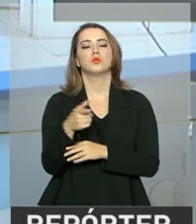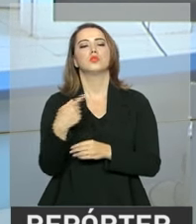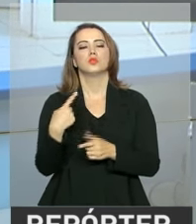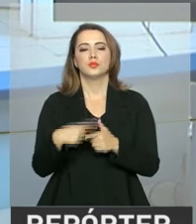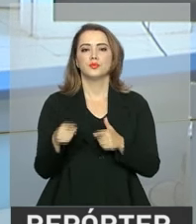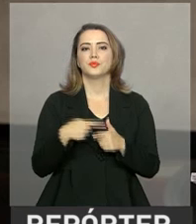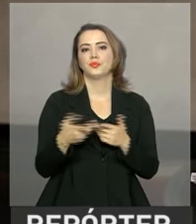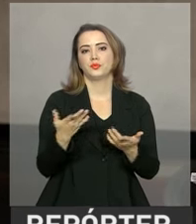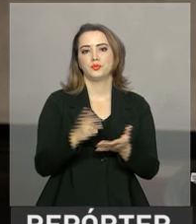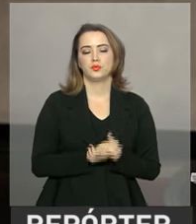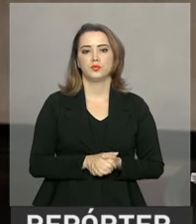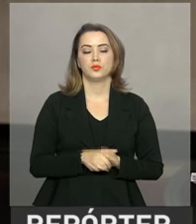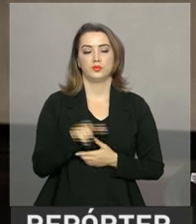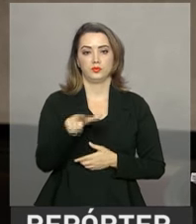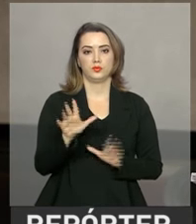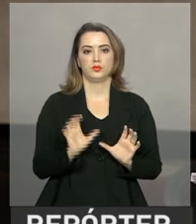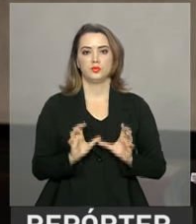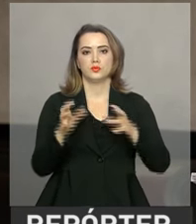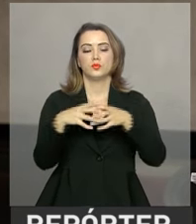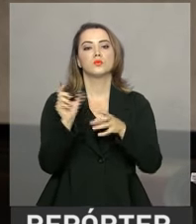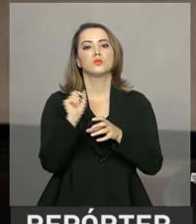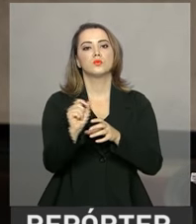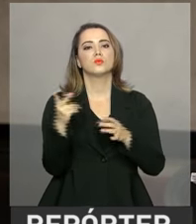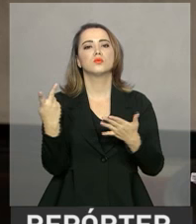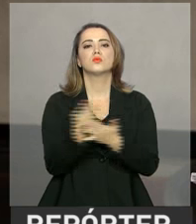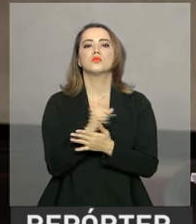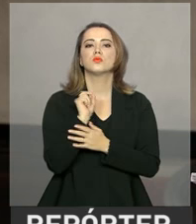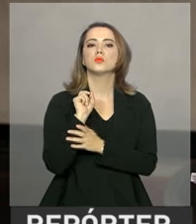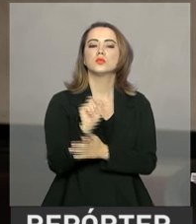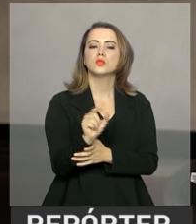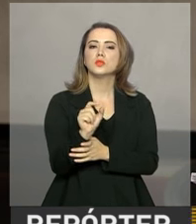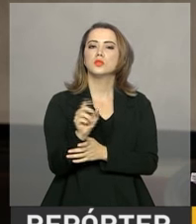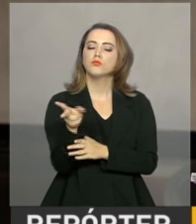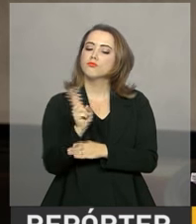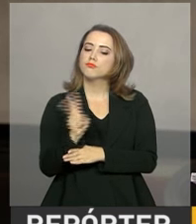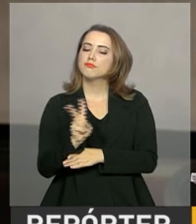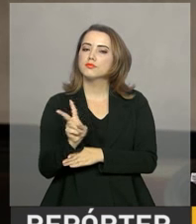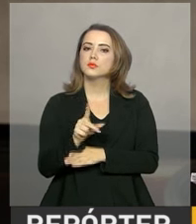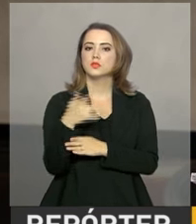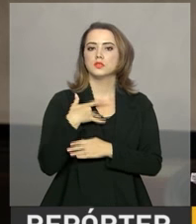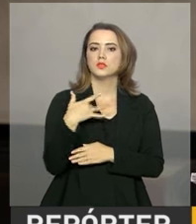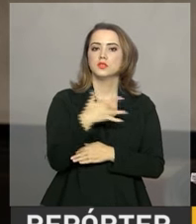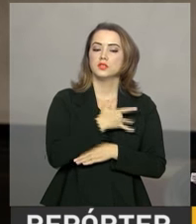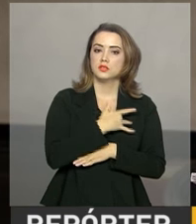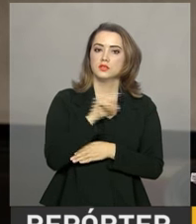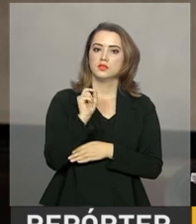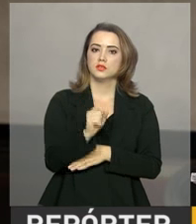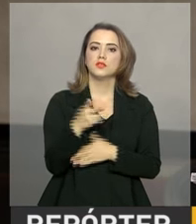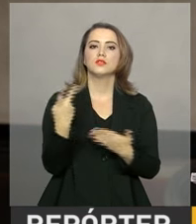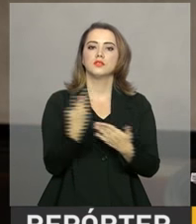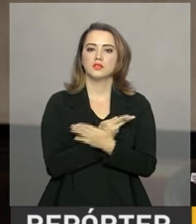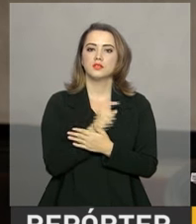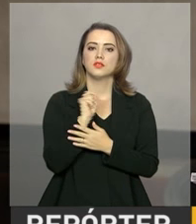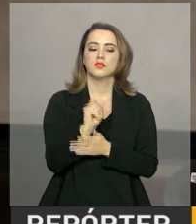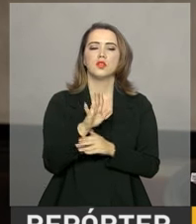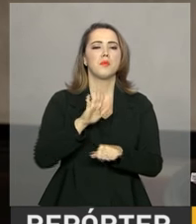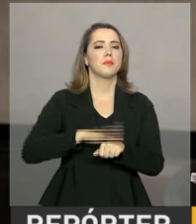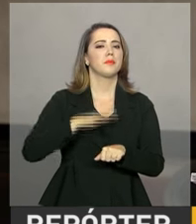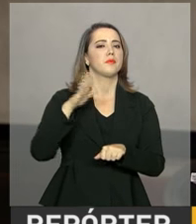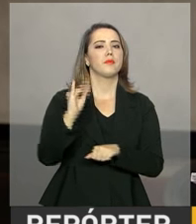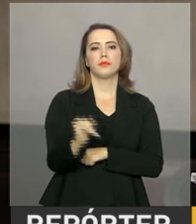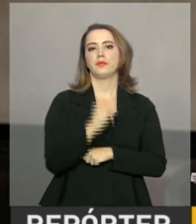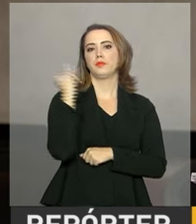ocorrências. Esse centro serve justamente para que a vigilância em saúde durante os Jogos seja a mais